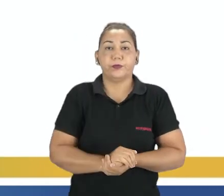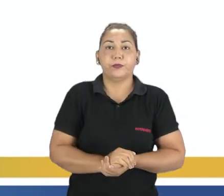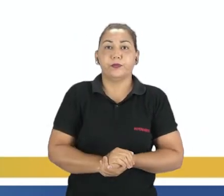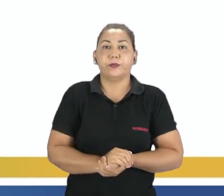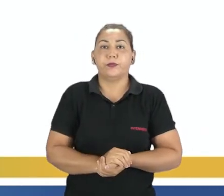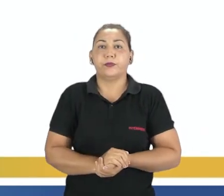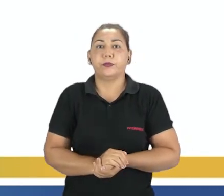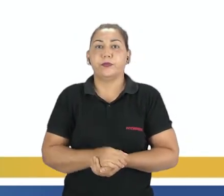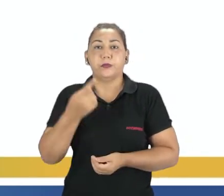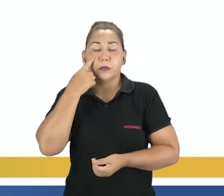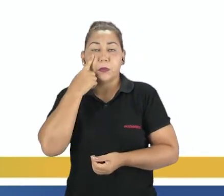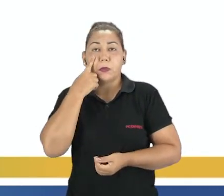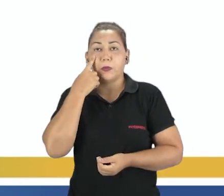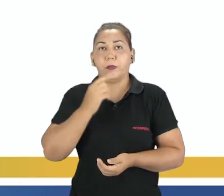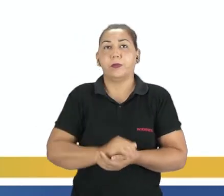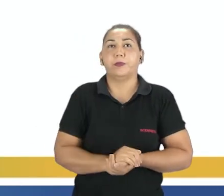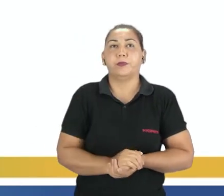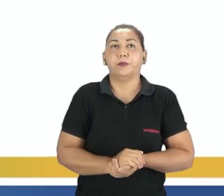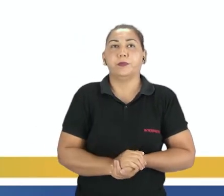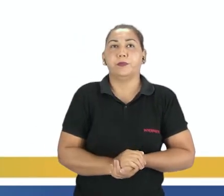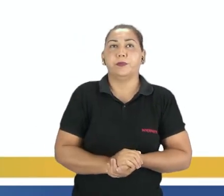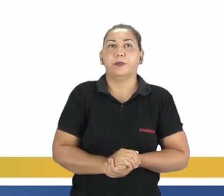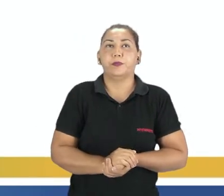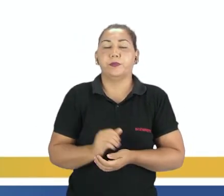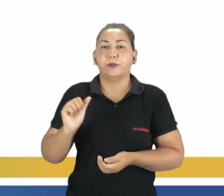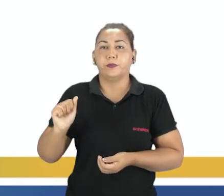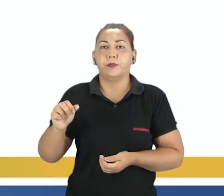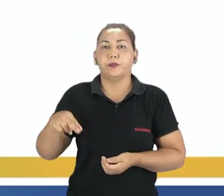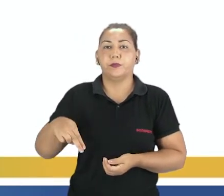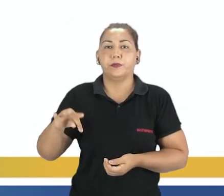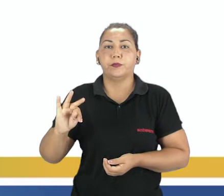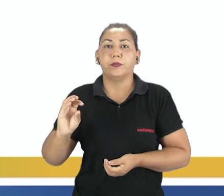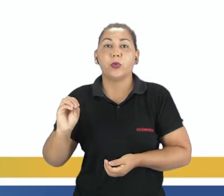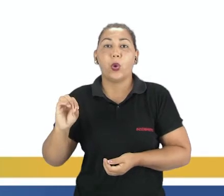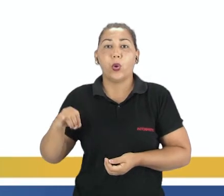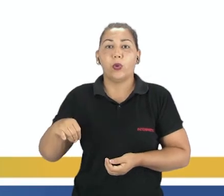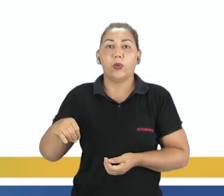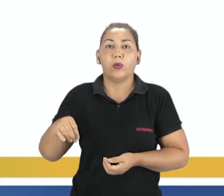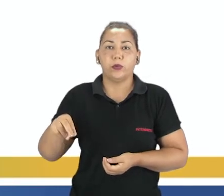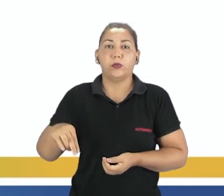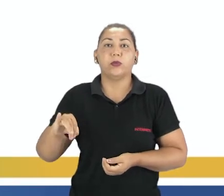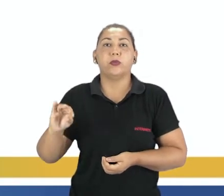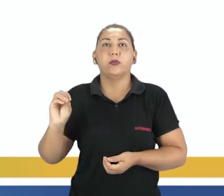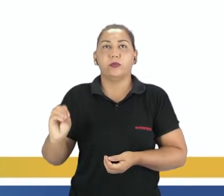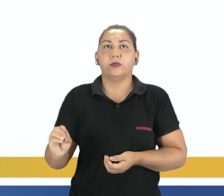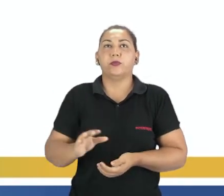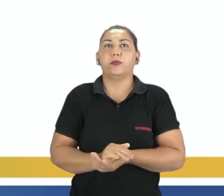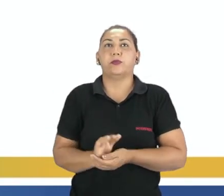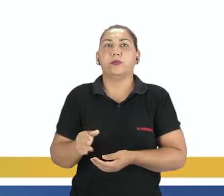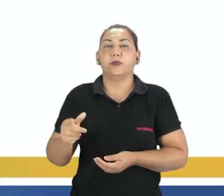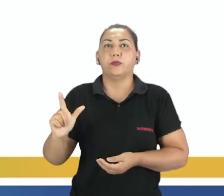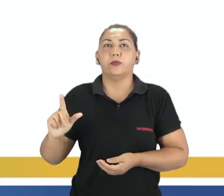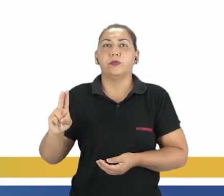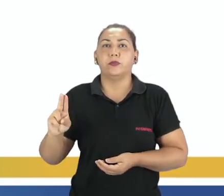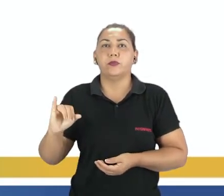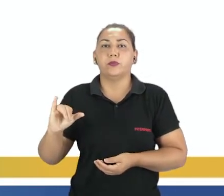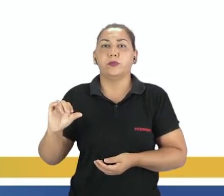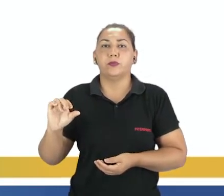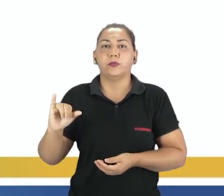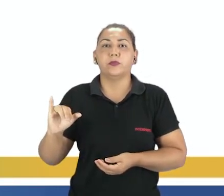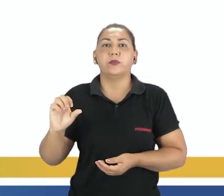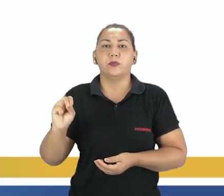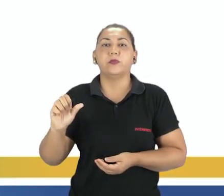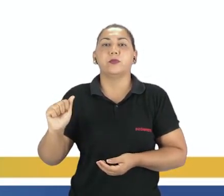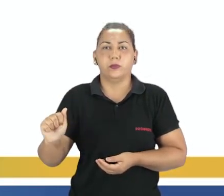João compraram 2 e levaram para casa. Percebam o verbo comprar. Perguntamos a ele: